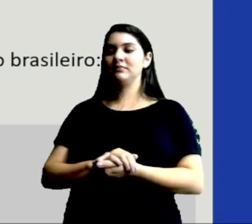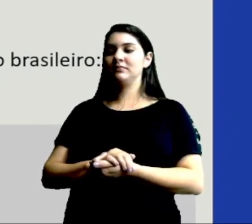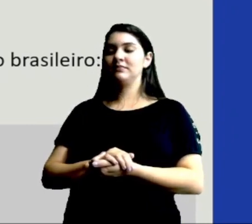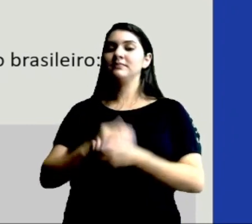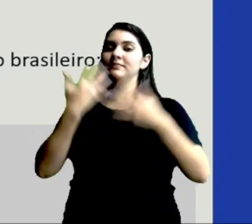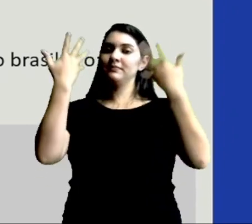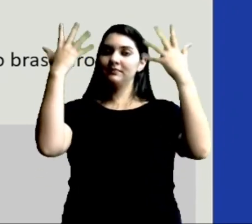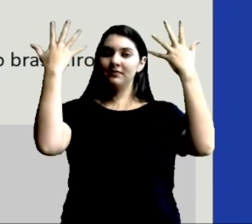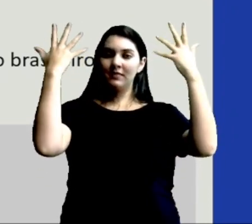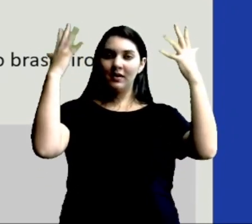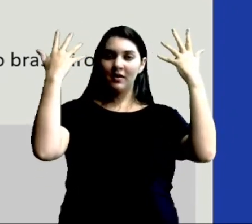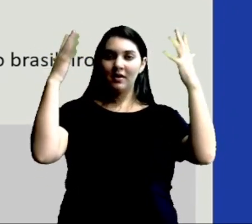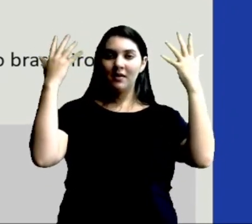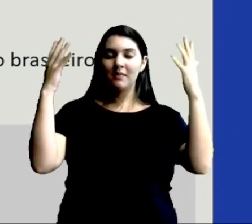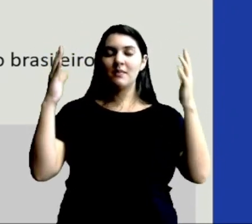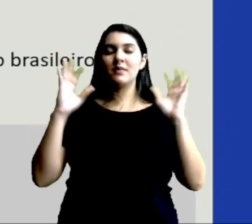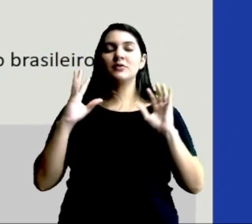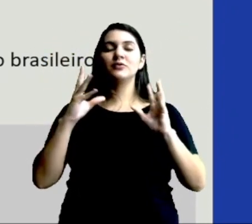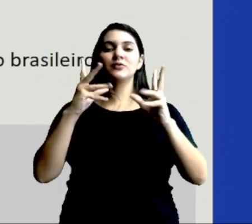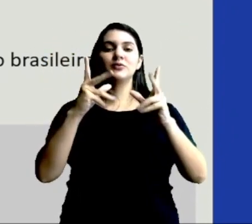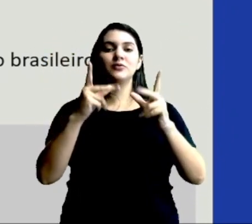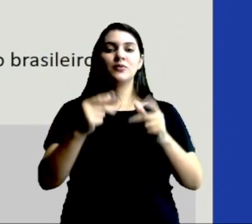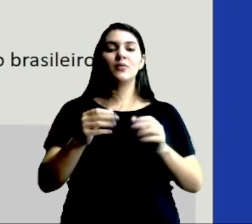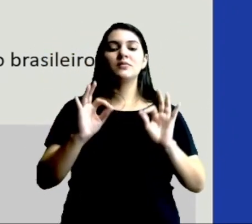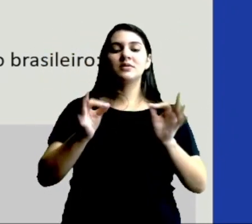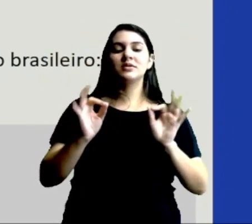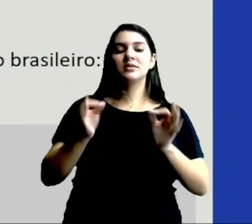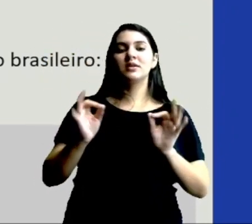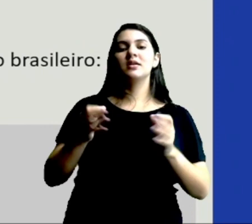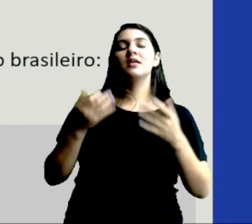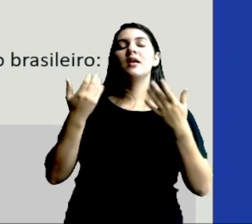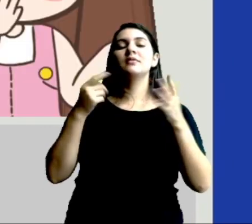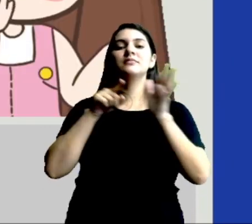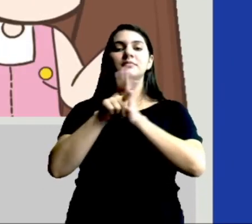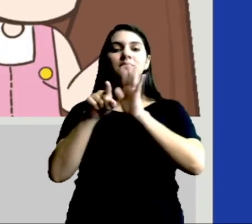Então, parabéns para todos que acertaram todas as questões.